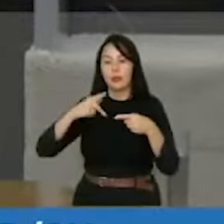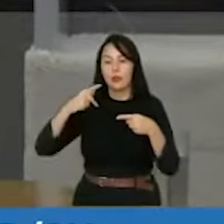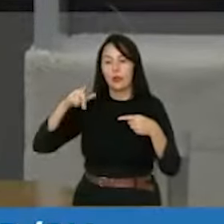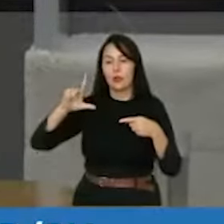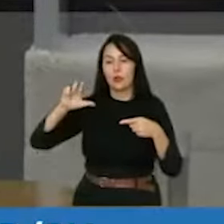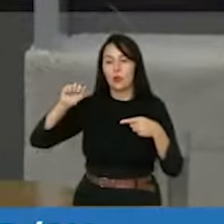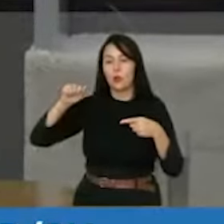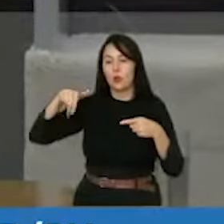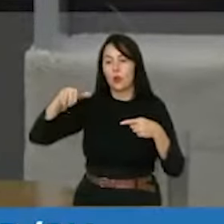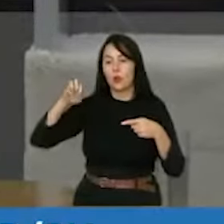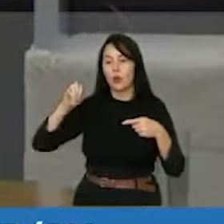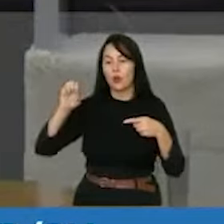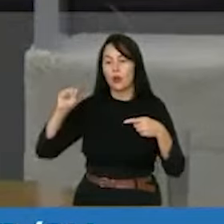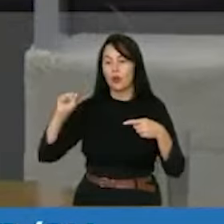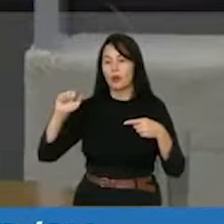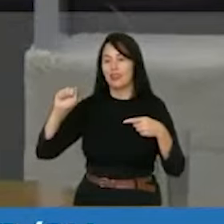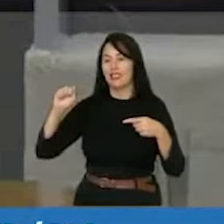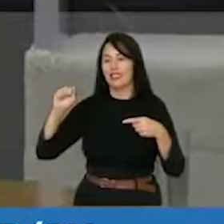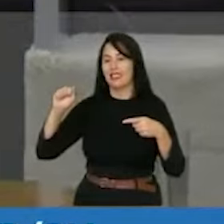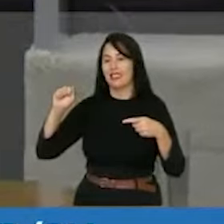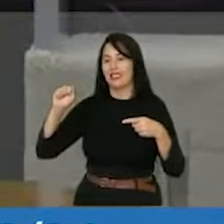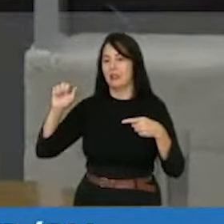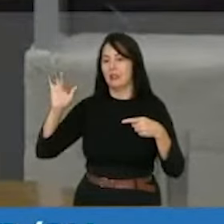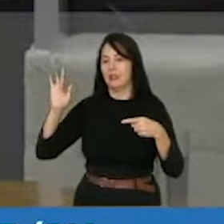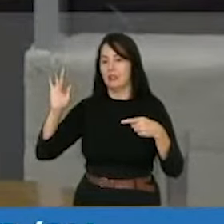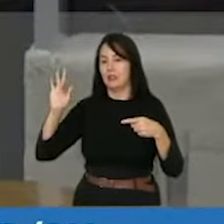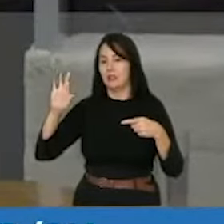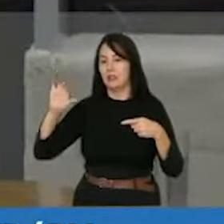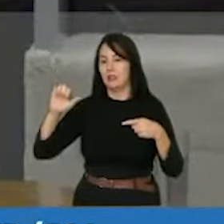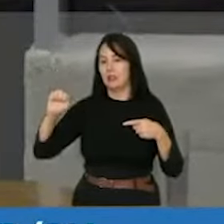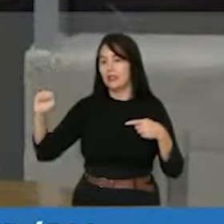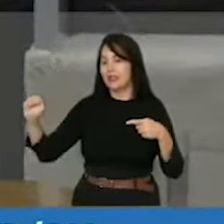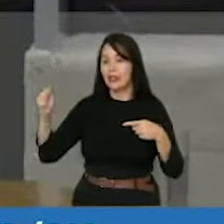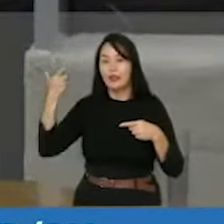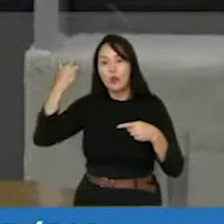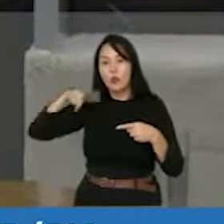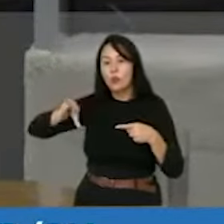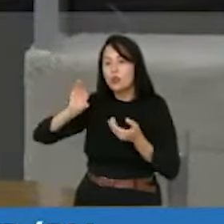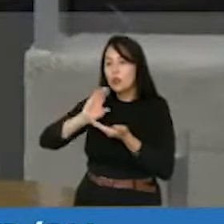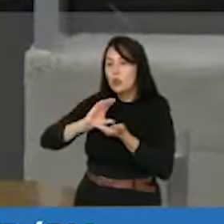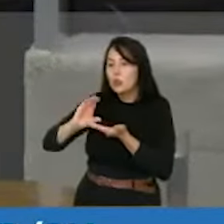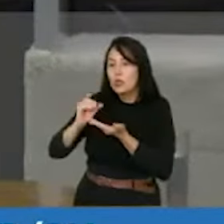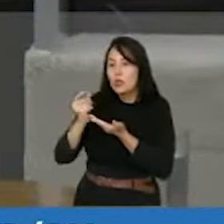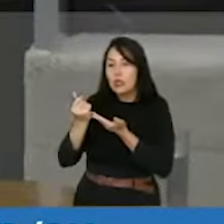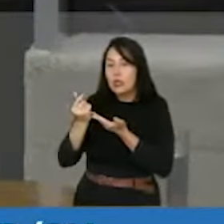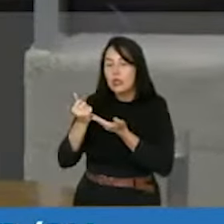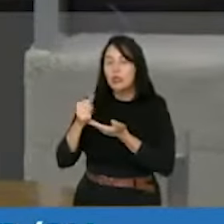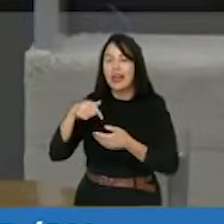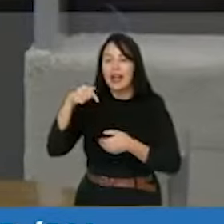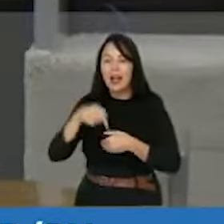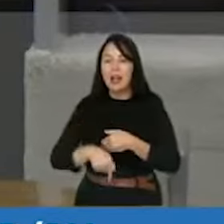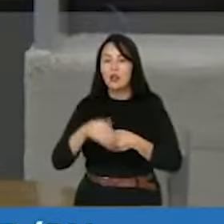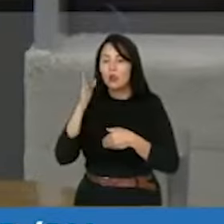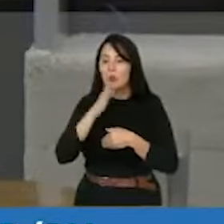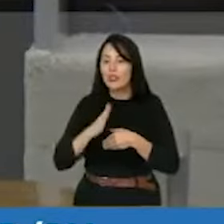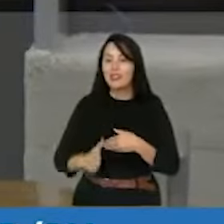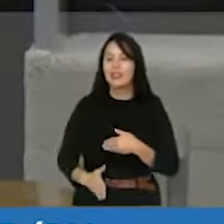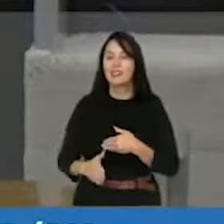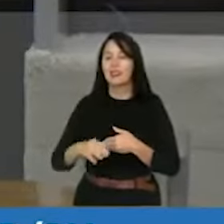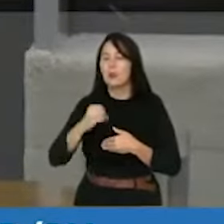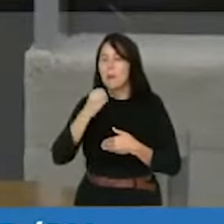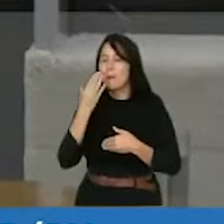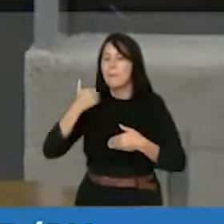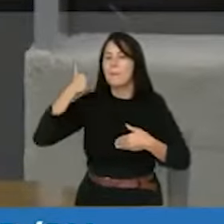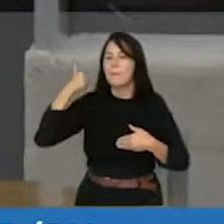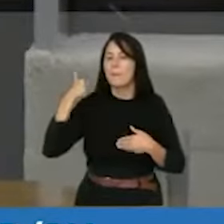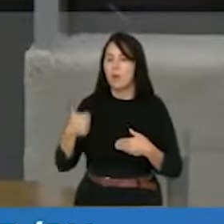recorde de disponibilização de acesso ao crédito. Nós somos um país pródigo, nós